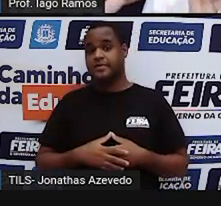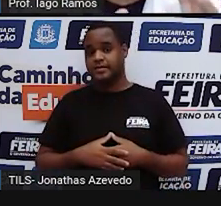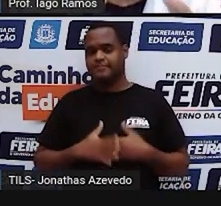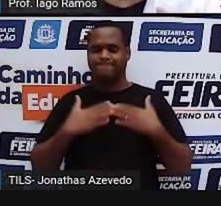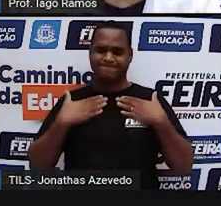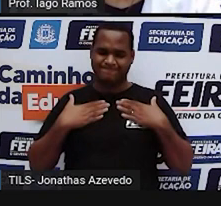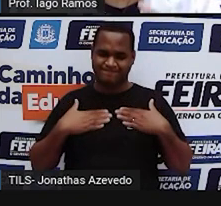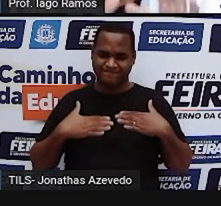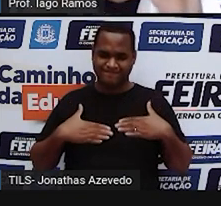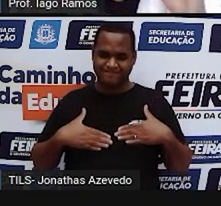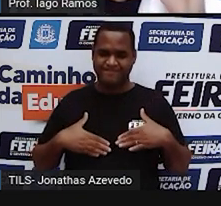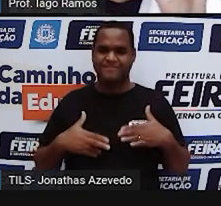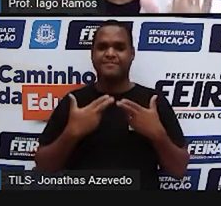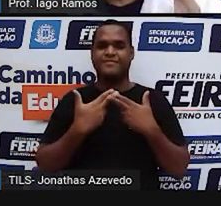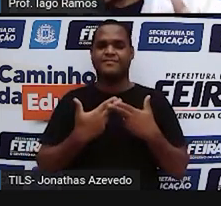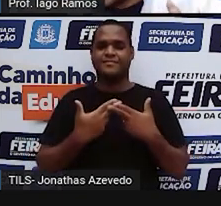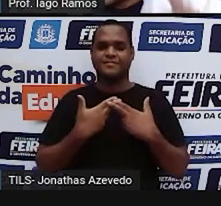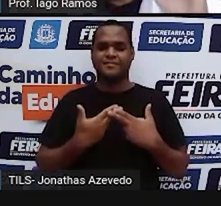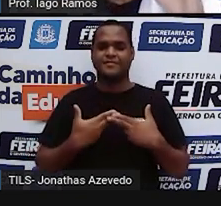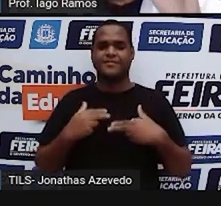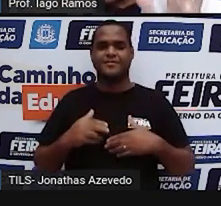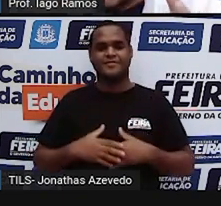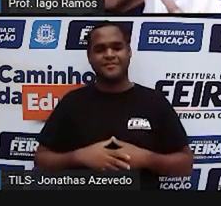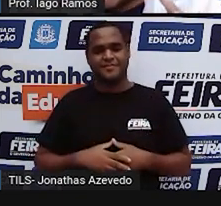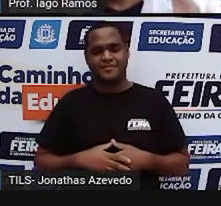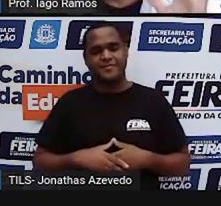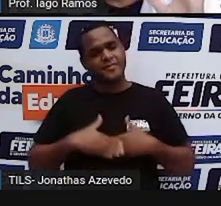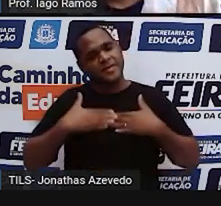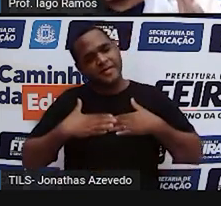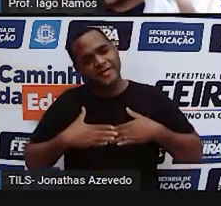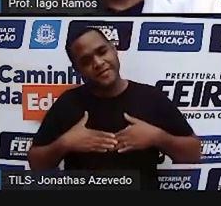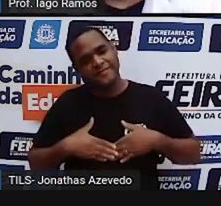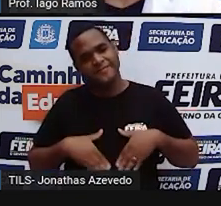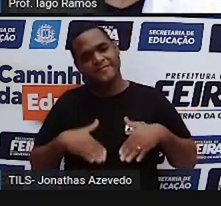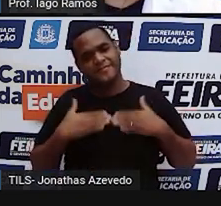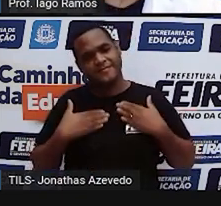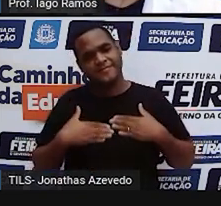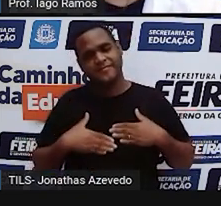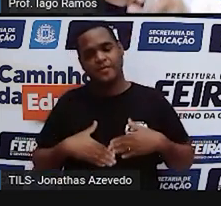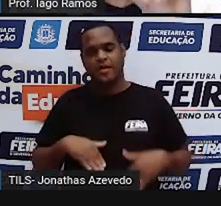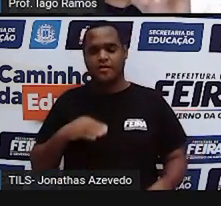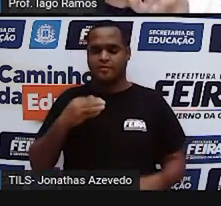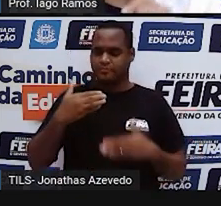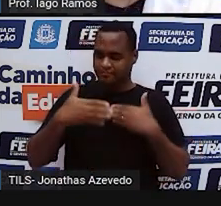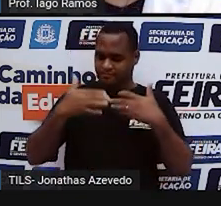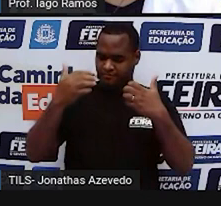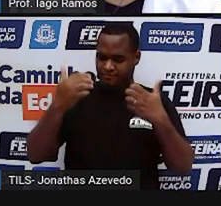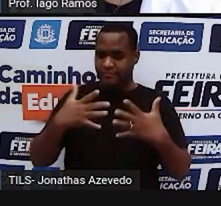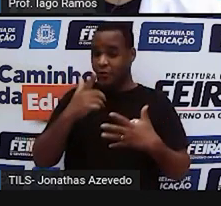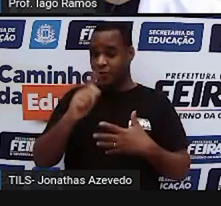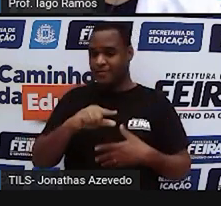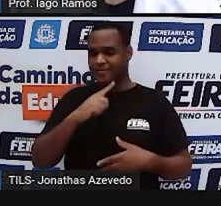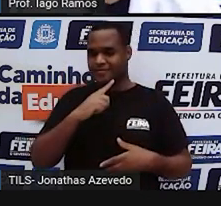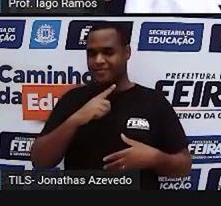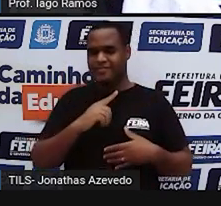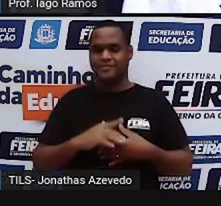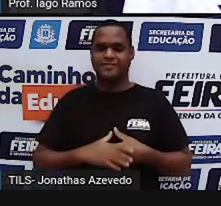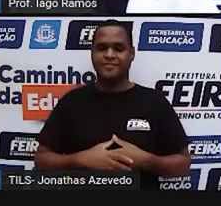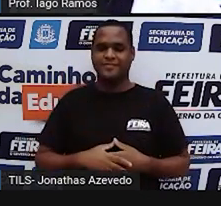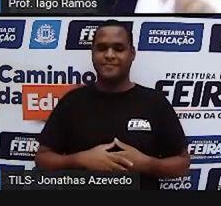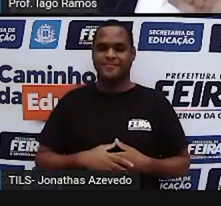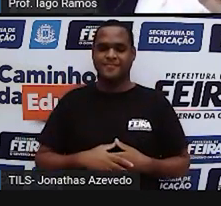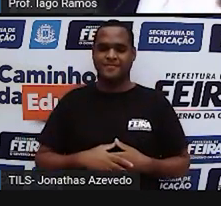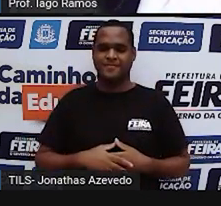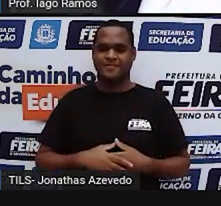a calma calma calma vamos seguindo tem mais um passo 1